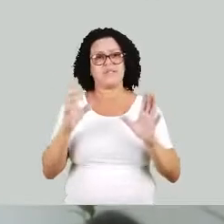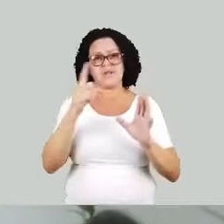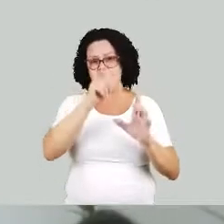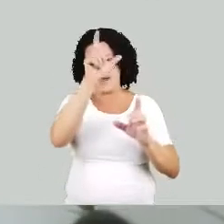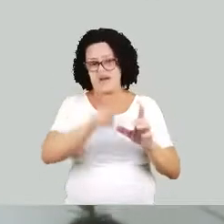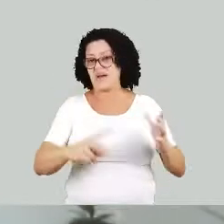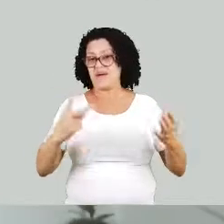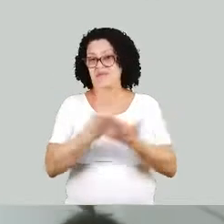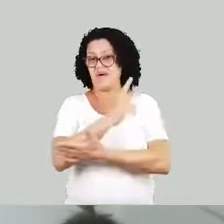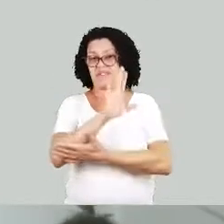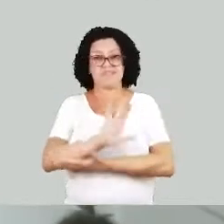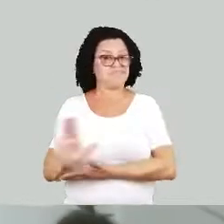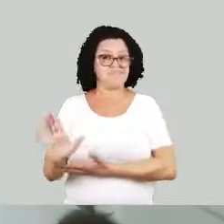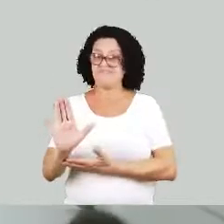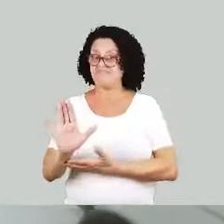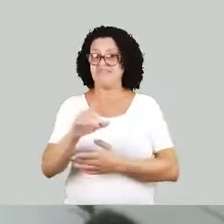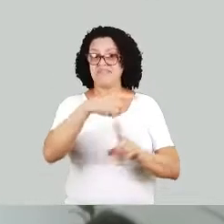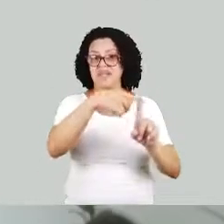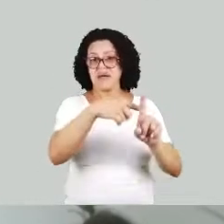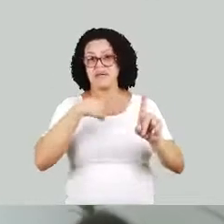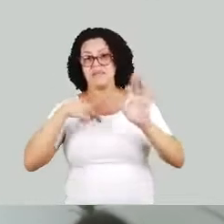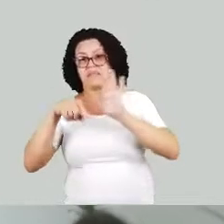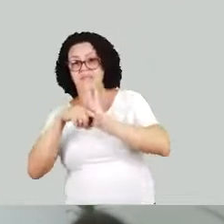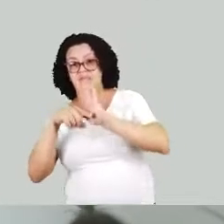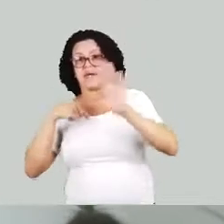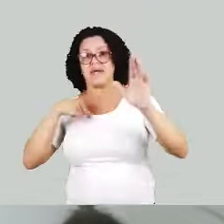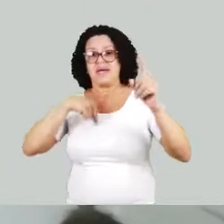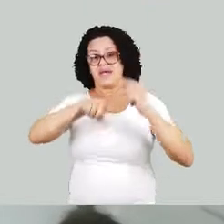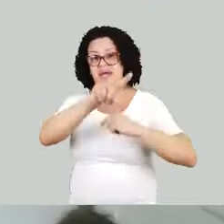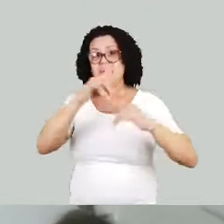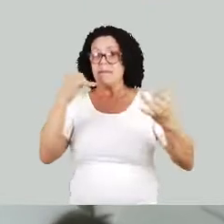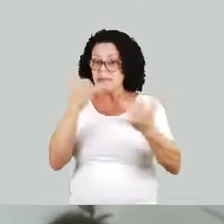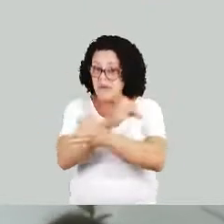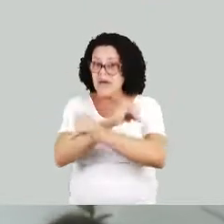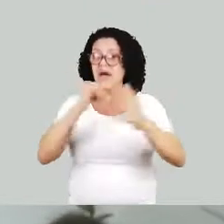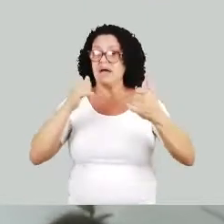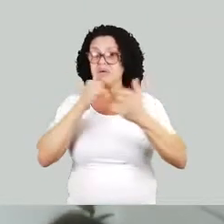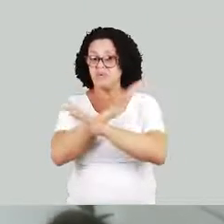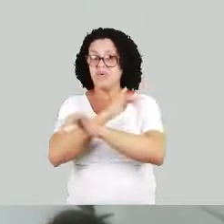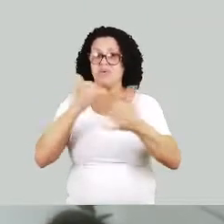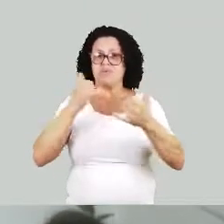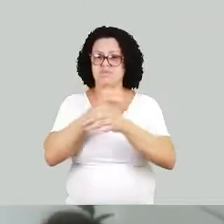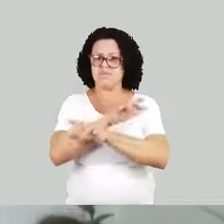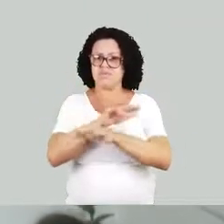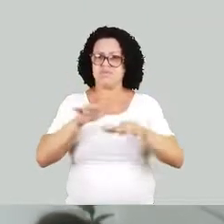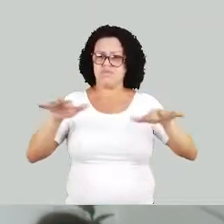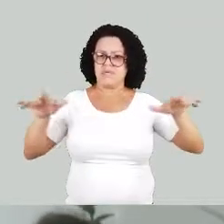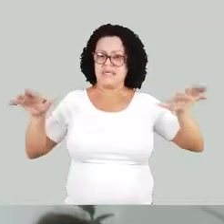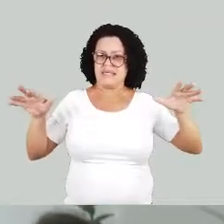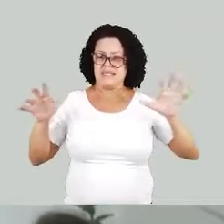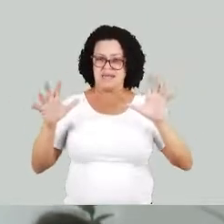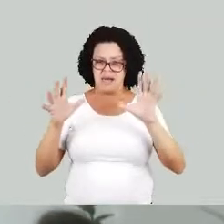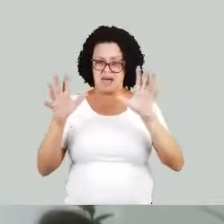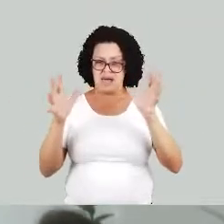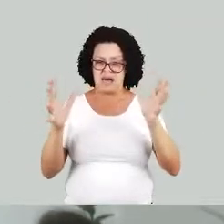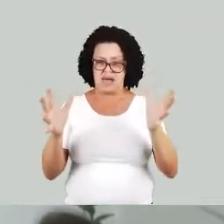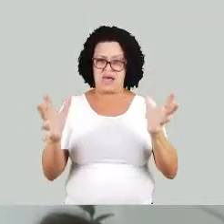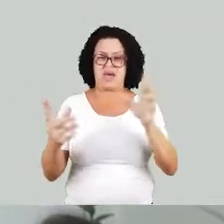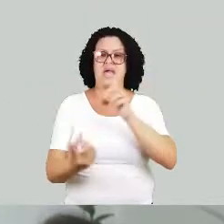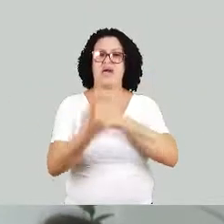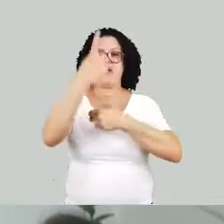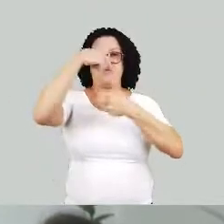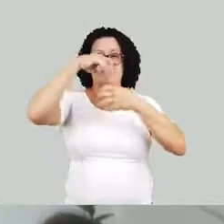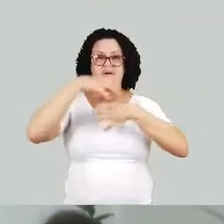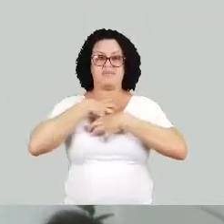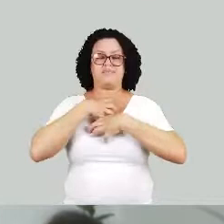atingir. Mas, ao mesmo tempo, ao passo que a gente emana essas ondas vibratórias, elas reverberam e retornam